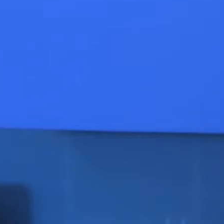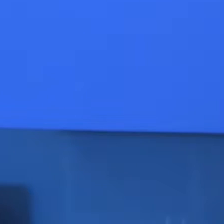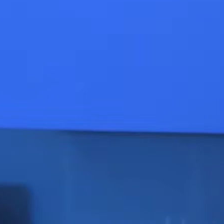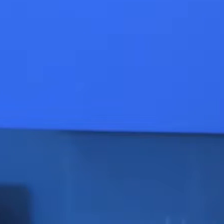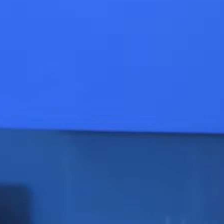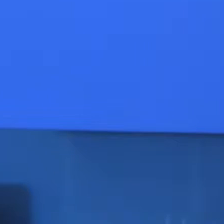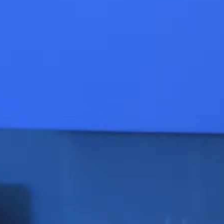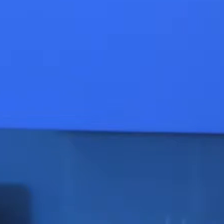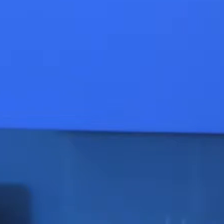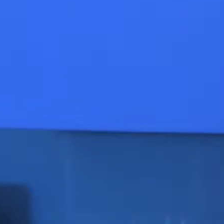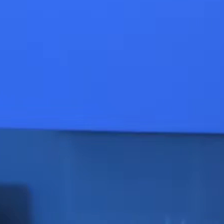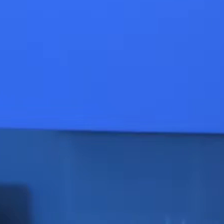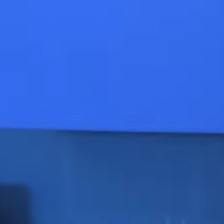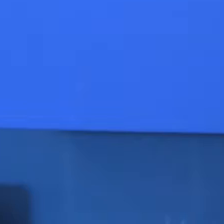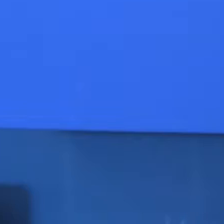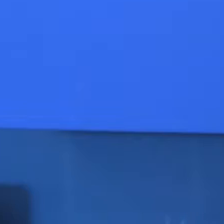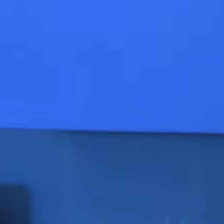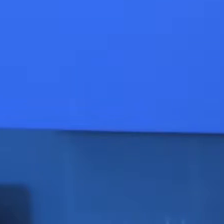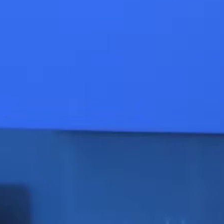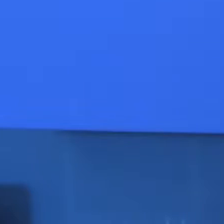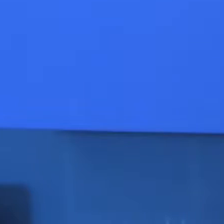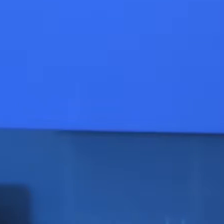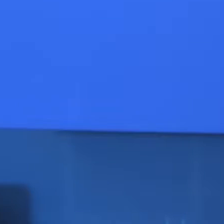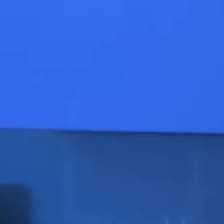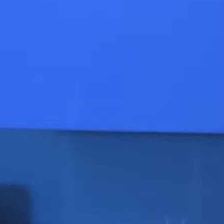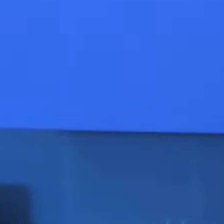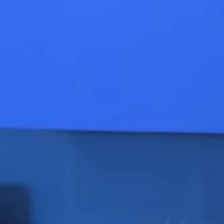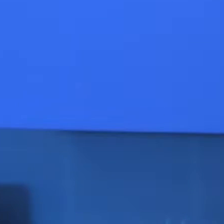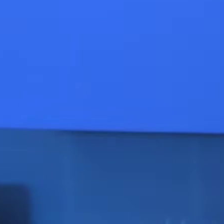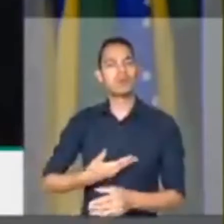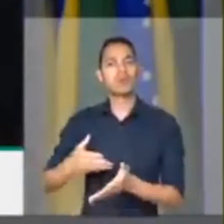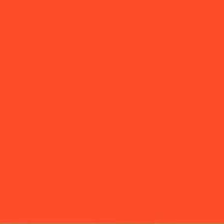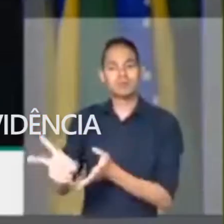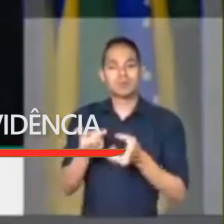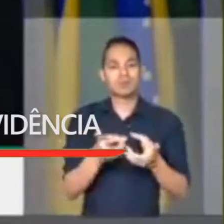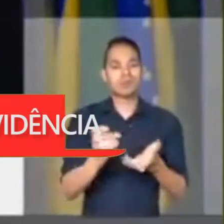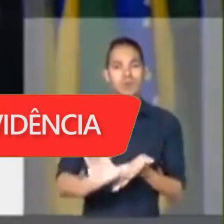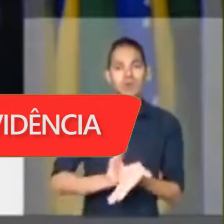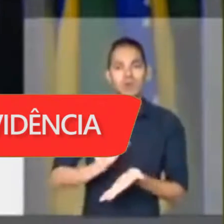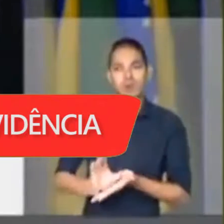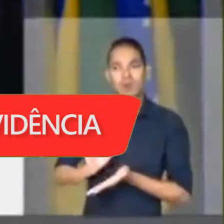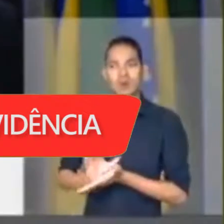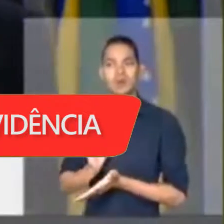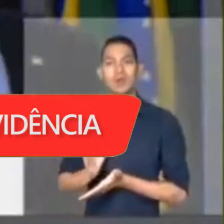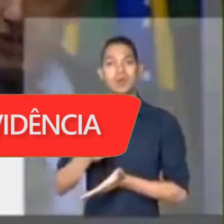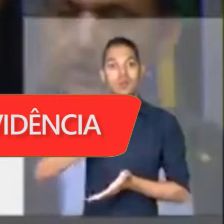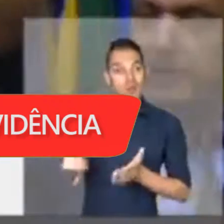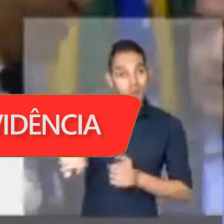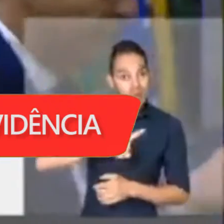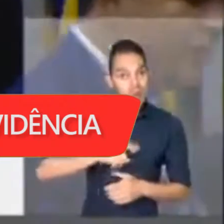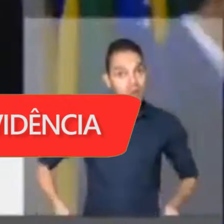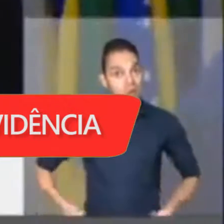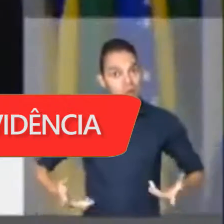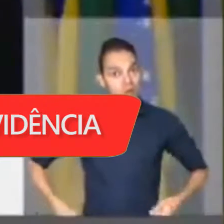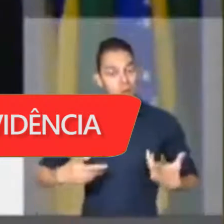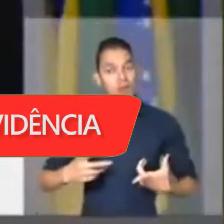Tem início na Câmara dos Deputados sessão que irá votar a reforma da Previdência. No final da manhã desta quarta-feira, se iniciou